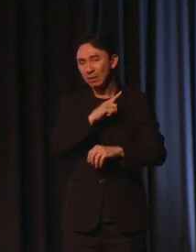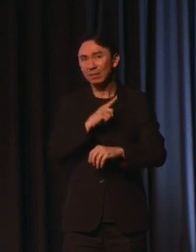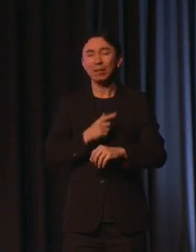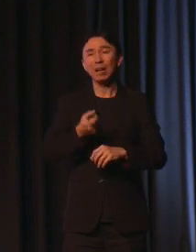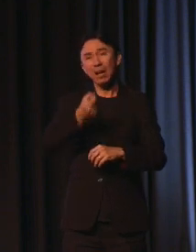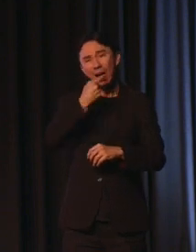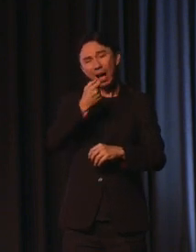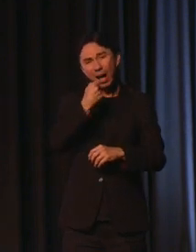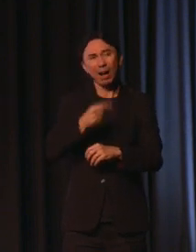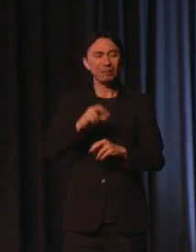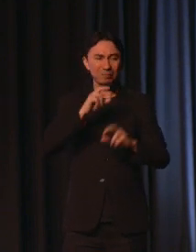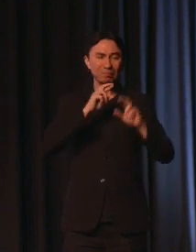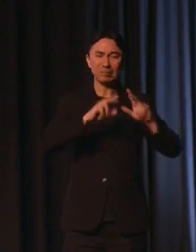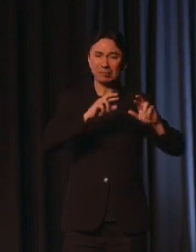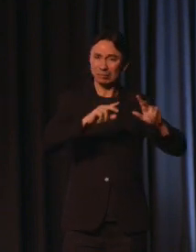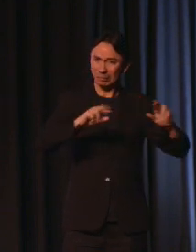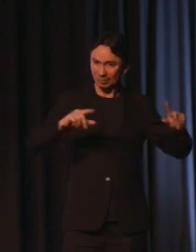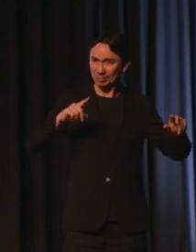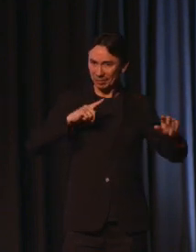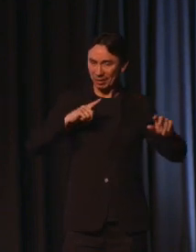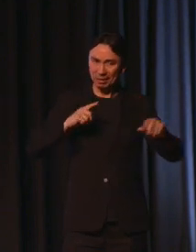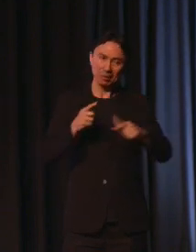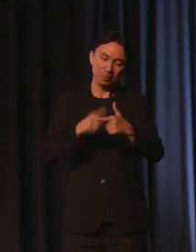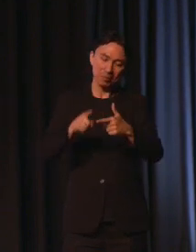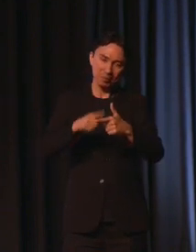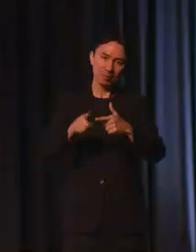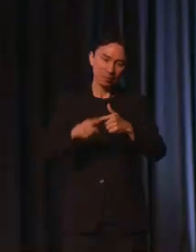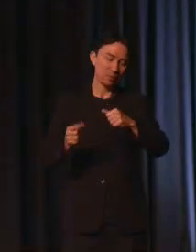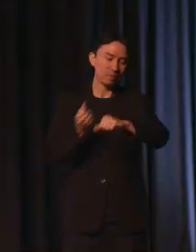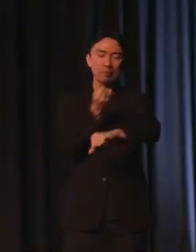nesses pacientes que têm as coagulopatias.